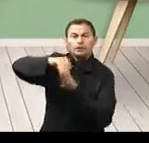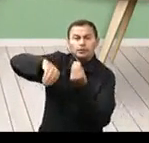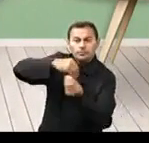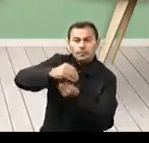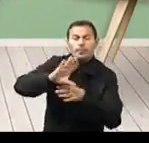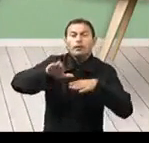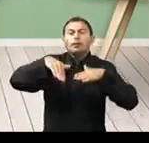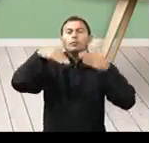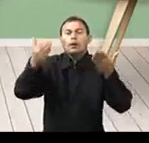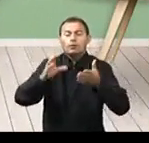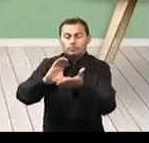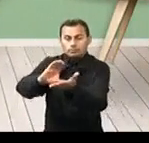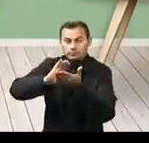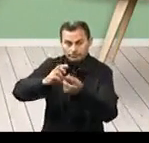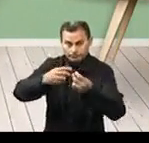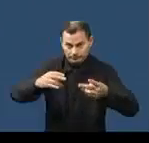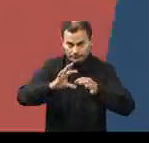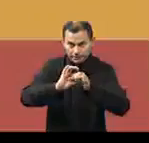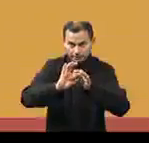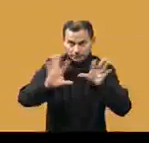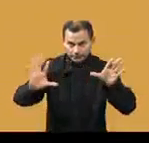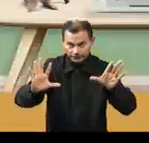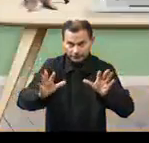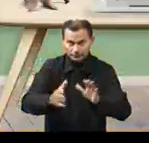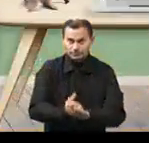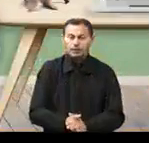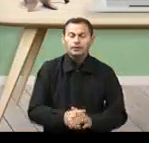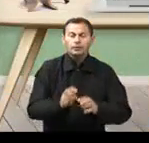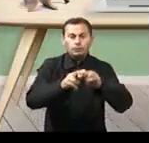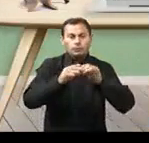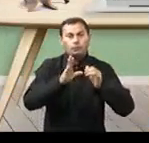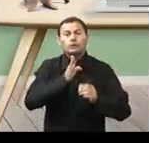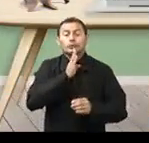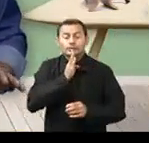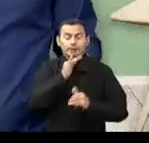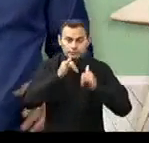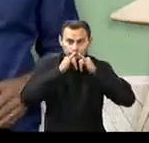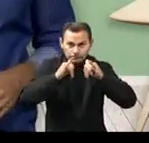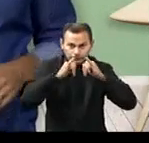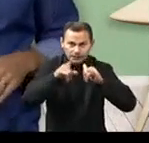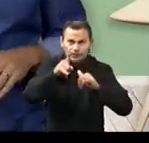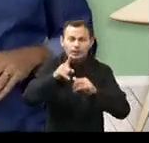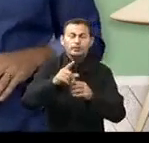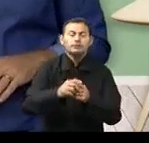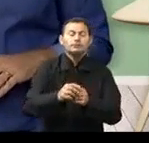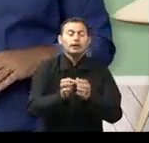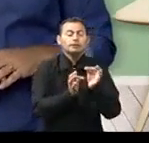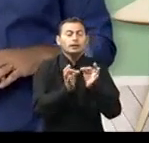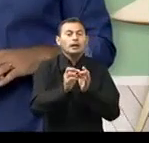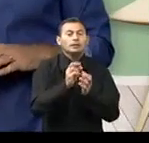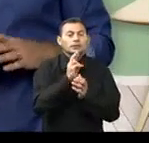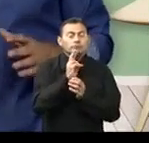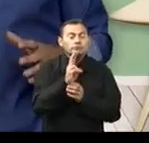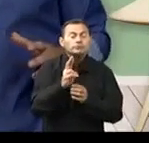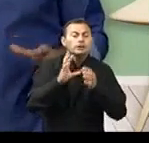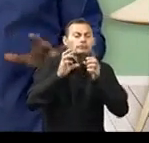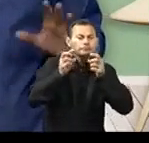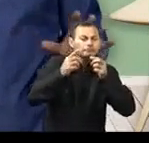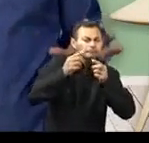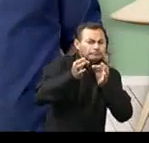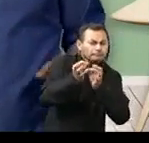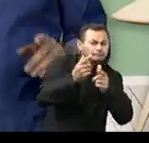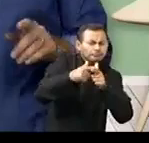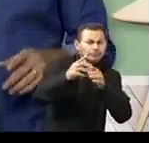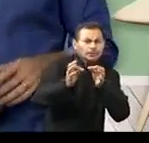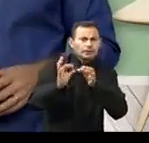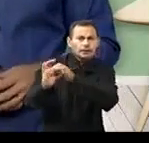e quais são os recursos disponíveis. Com essas informações, você vai problematizar o contexto apresentado para